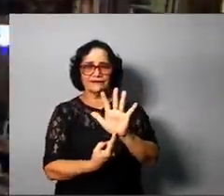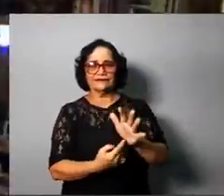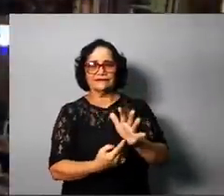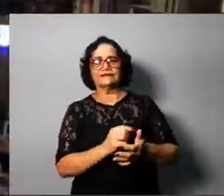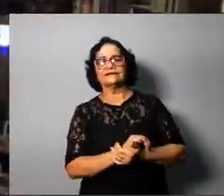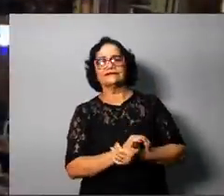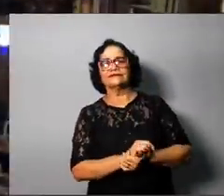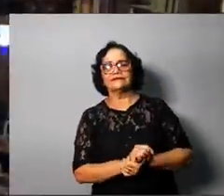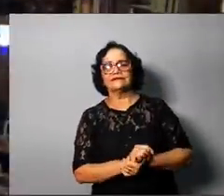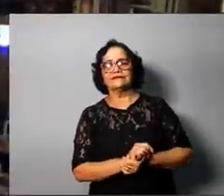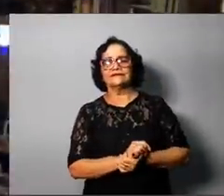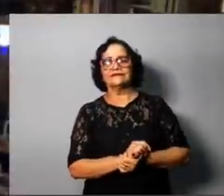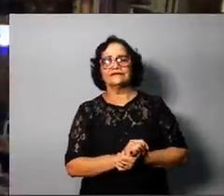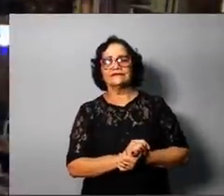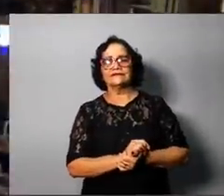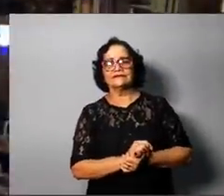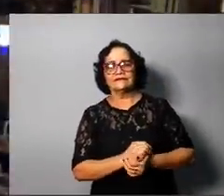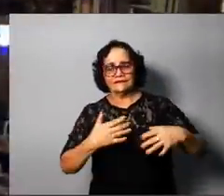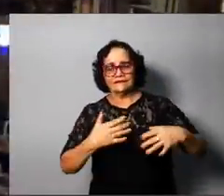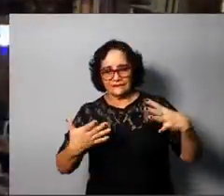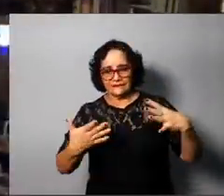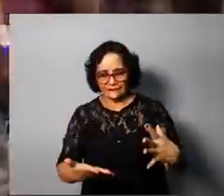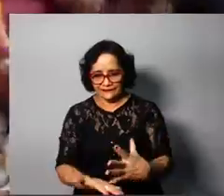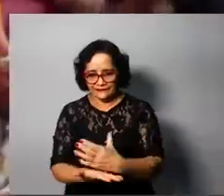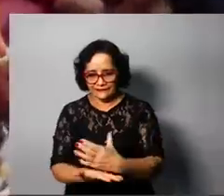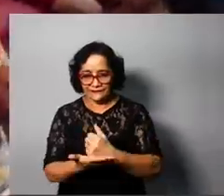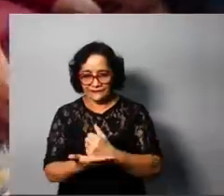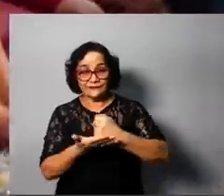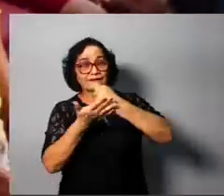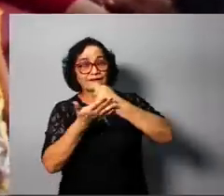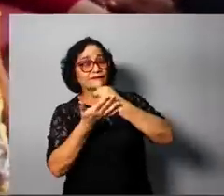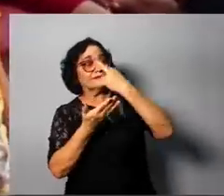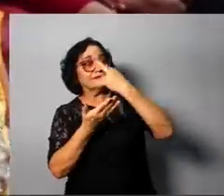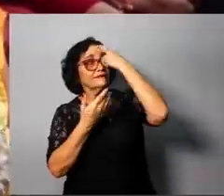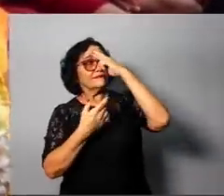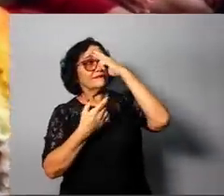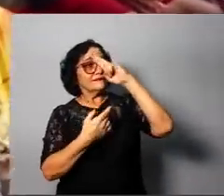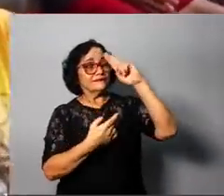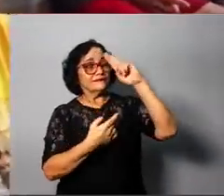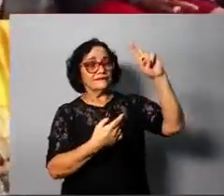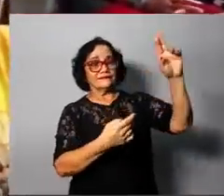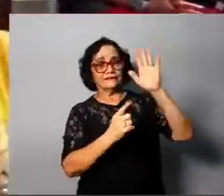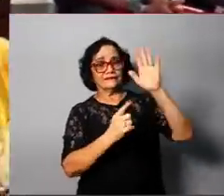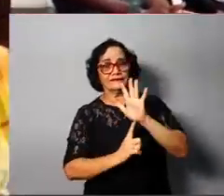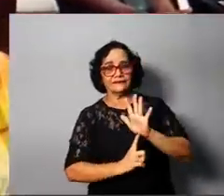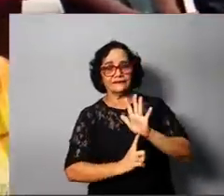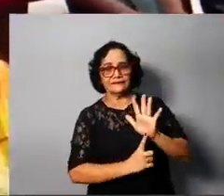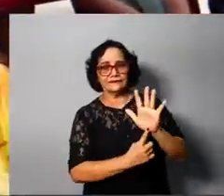salvação. O Senhor fez conhecer a